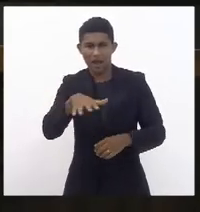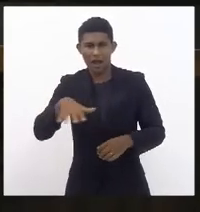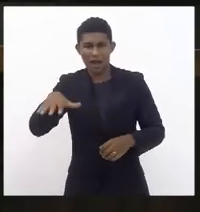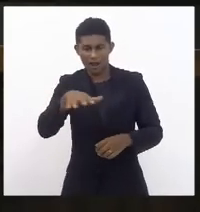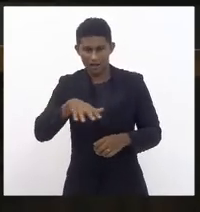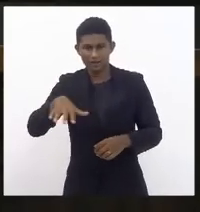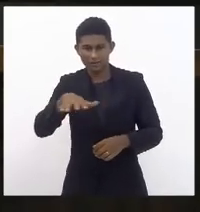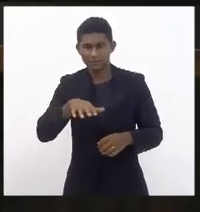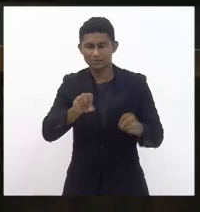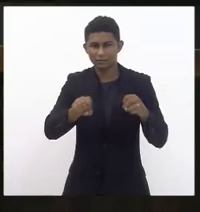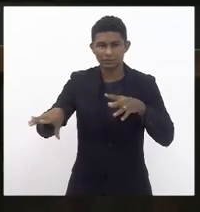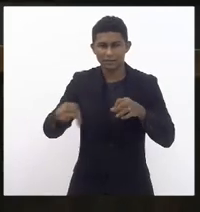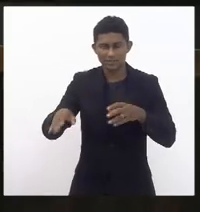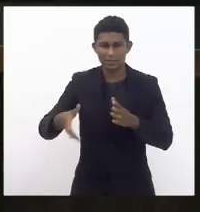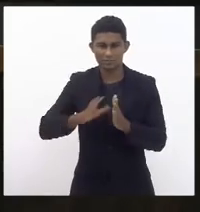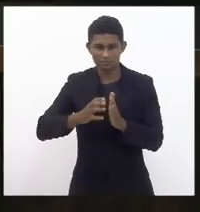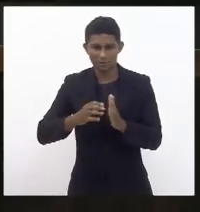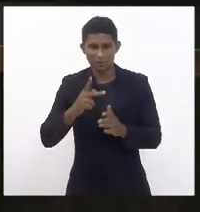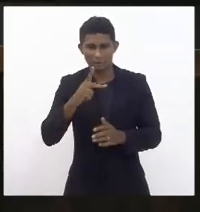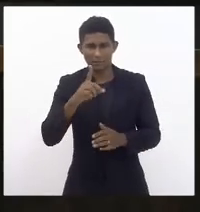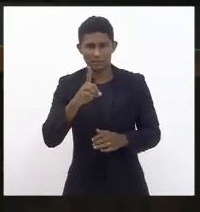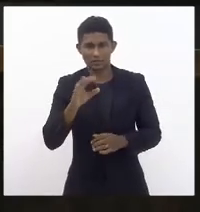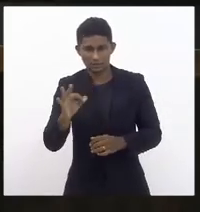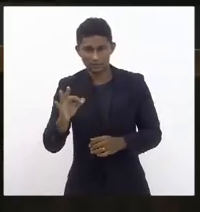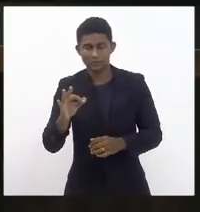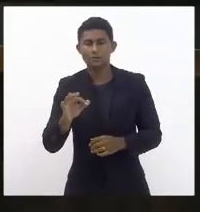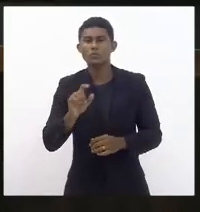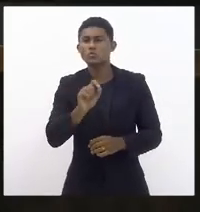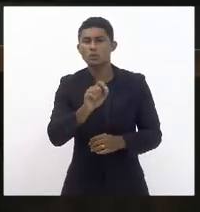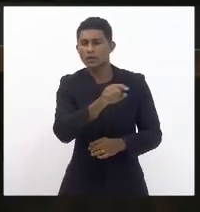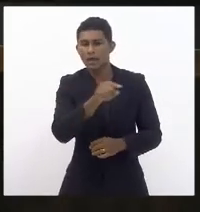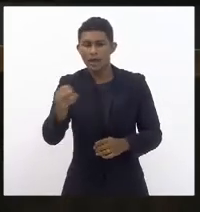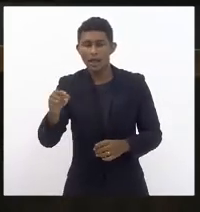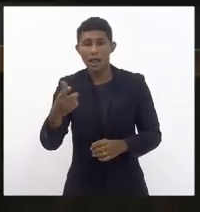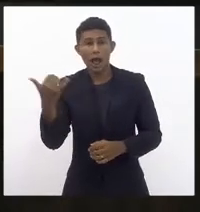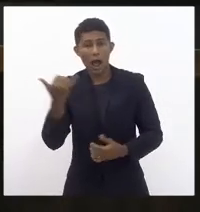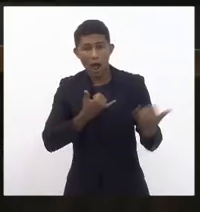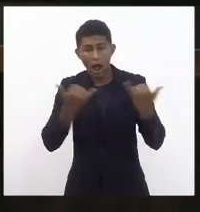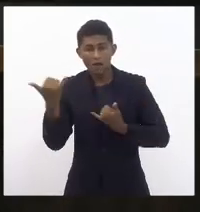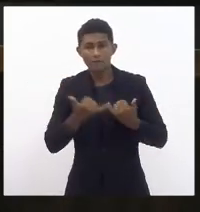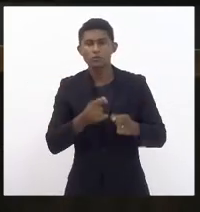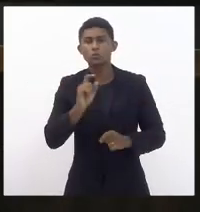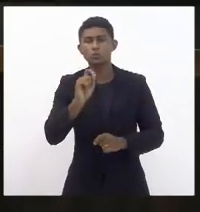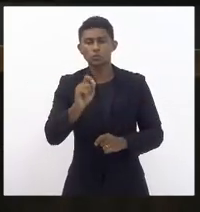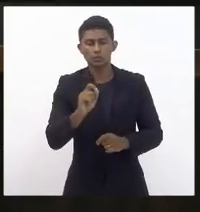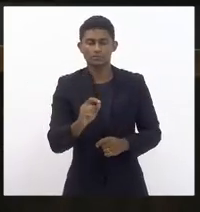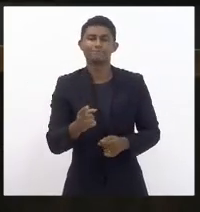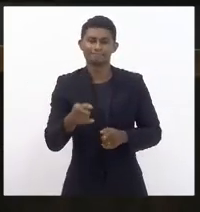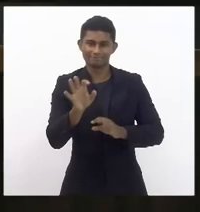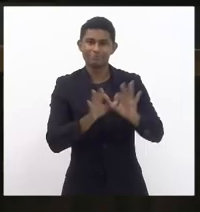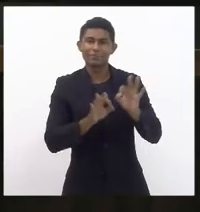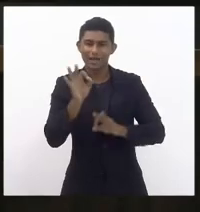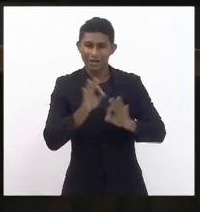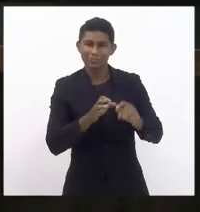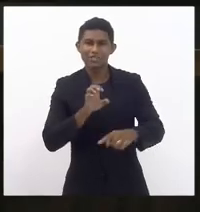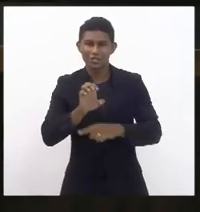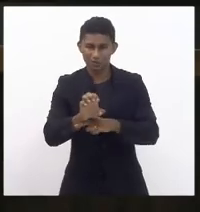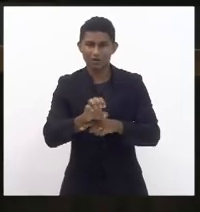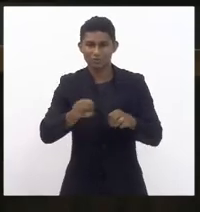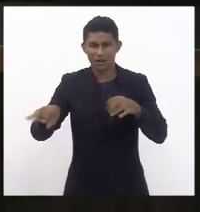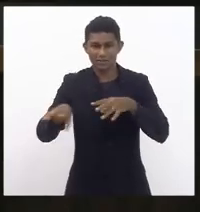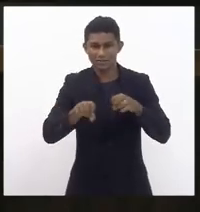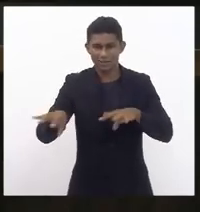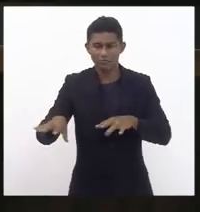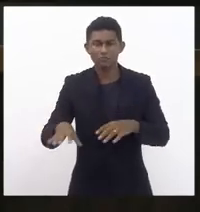PDT a respeito exatamente da apresentação do plano Estadual de Educação e procure